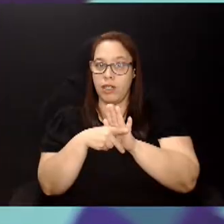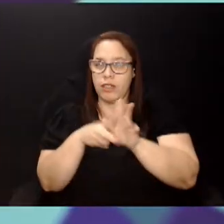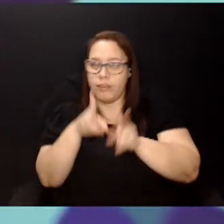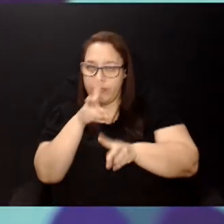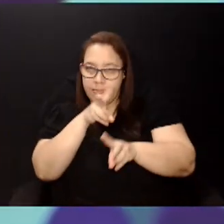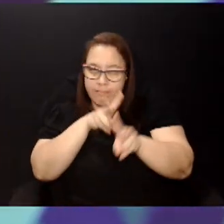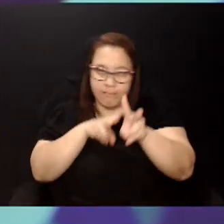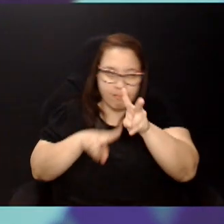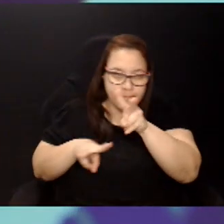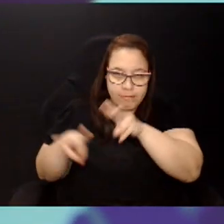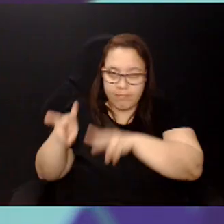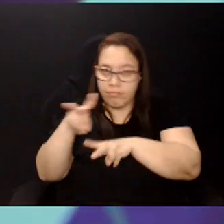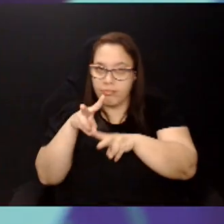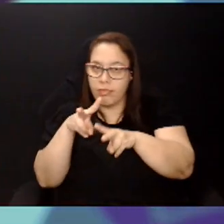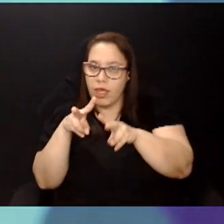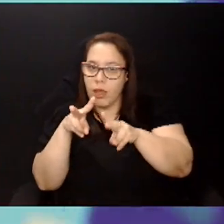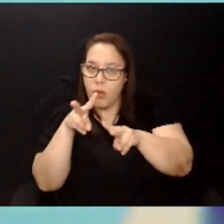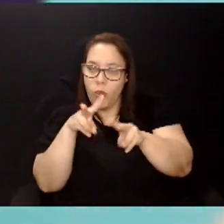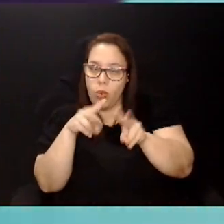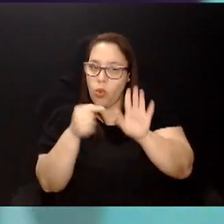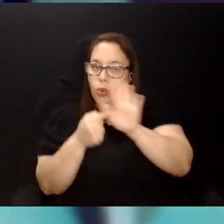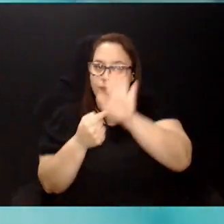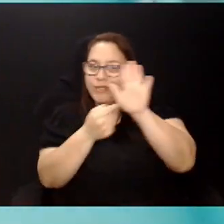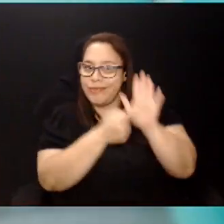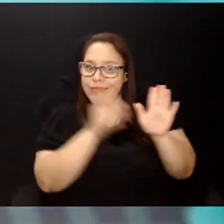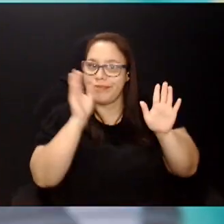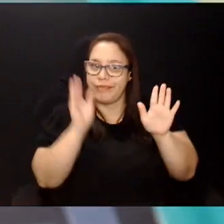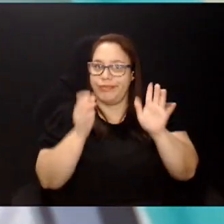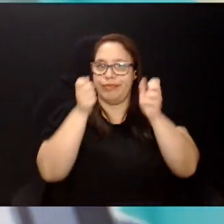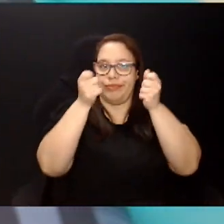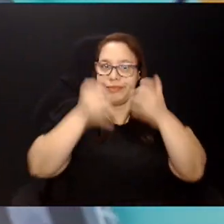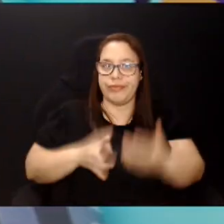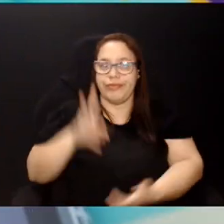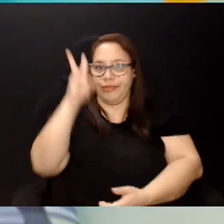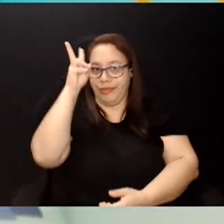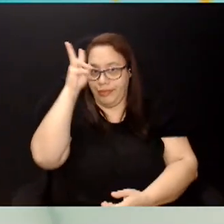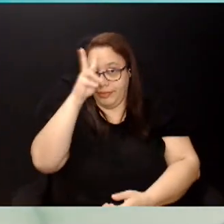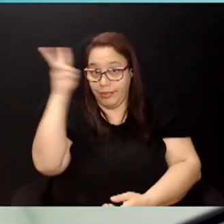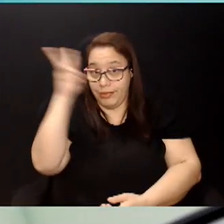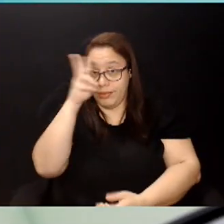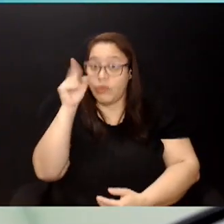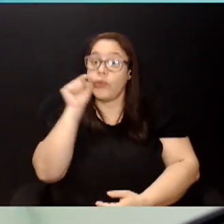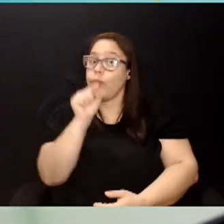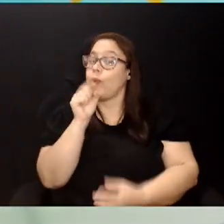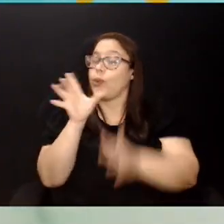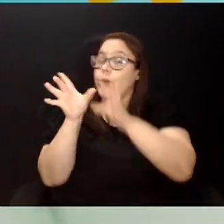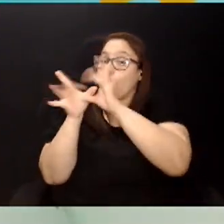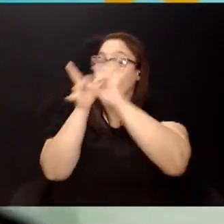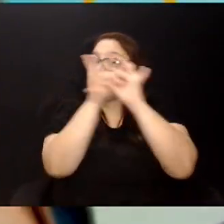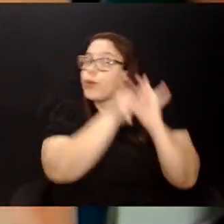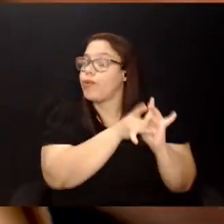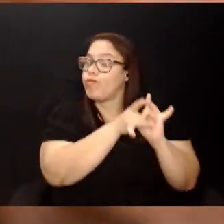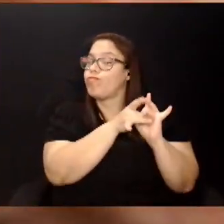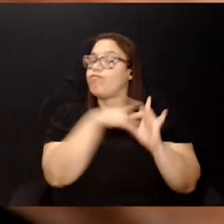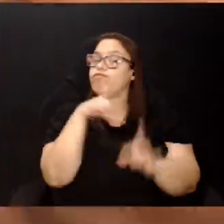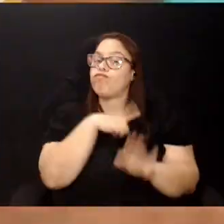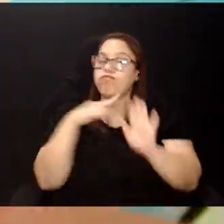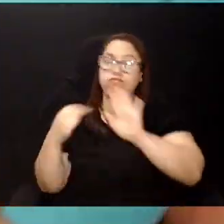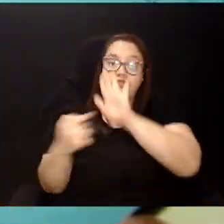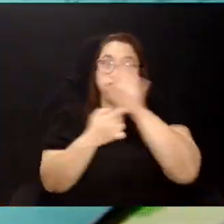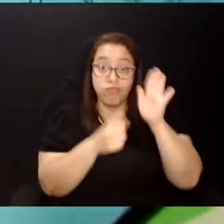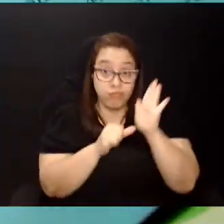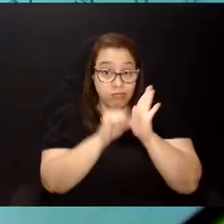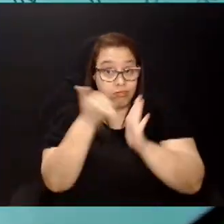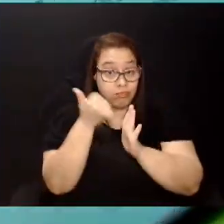das imagens por si só já conta também uma história. E que, nesse caso, é uma história que tenta mostrar, primeiro,